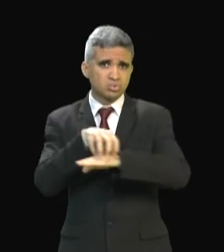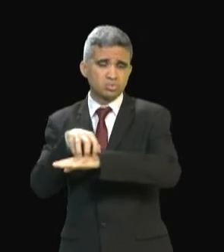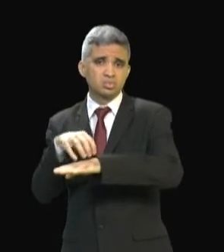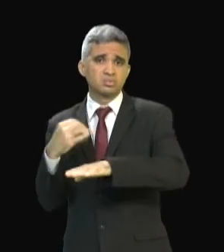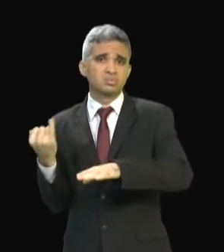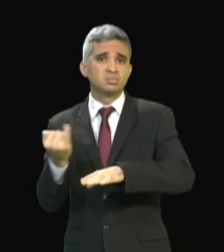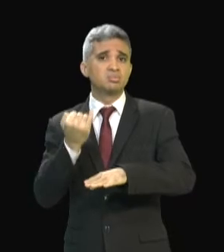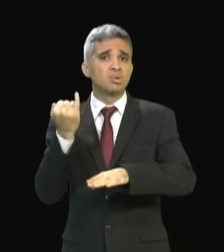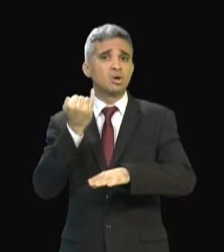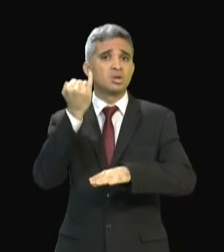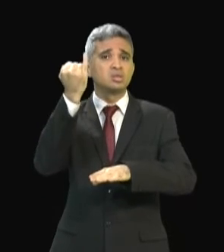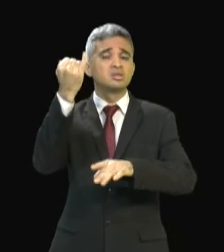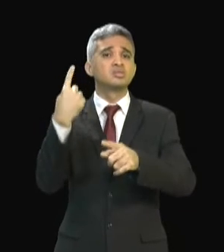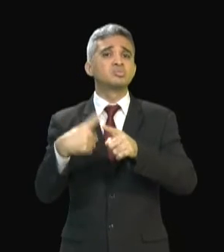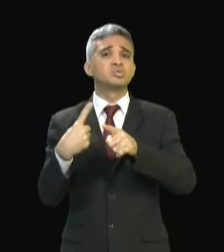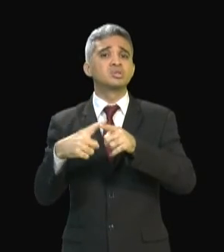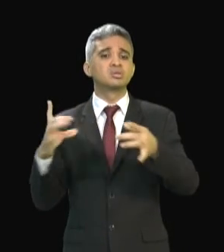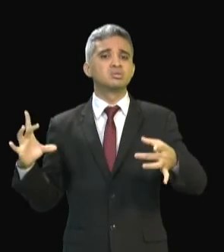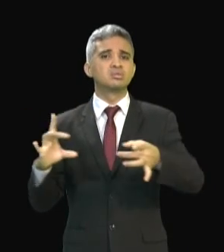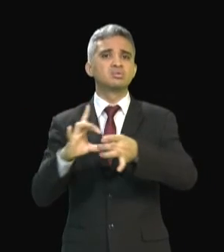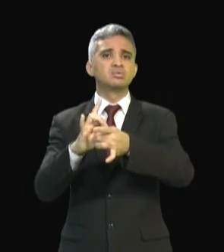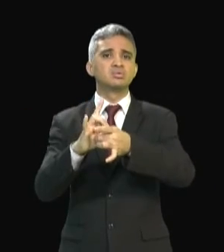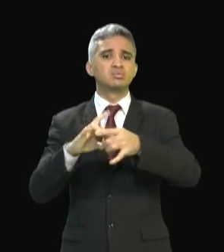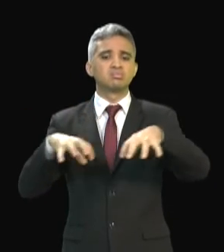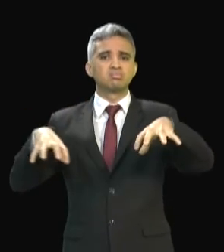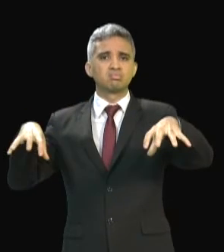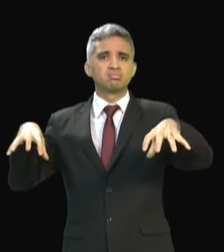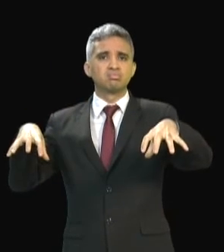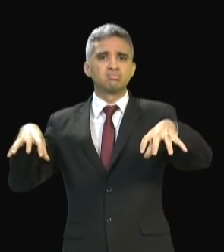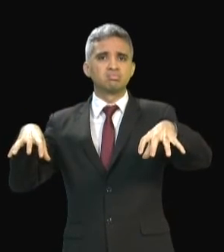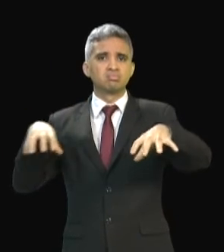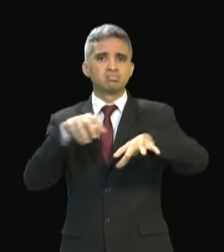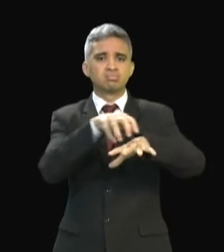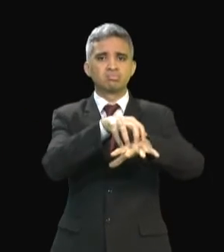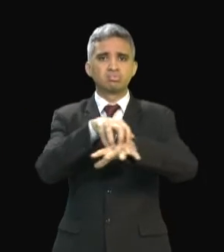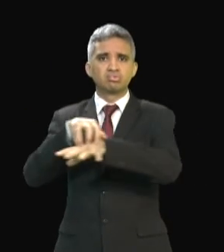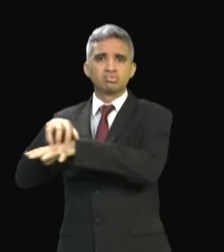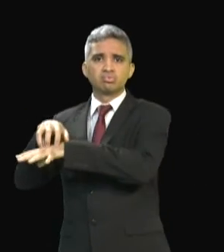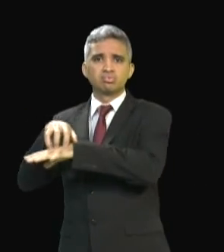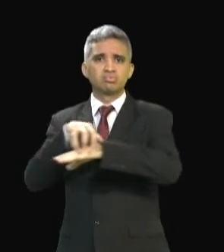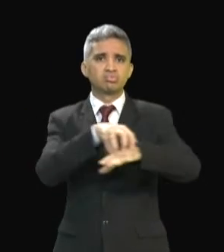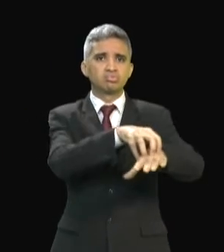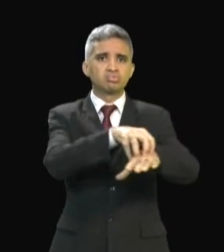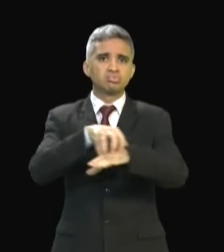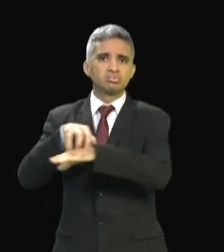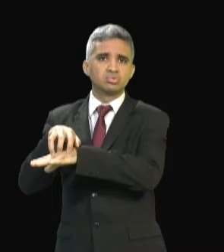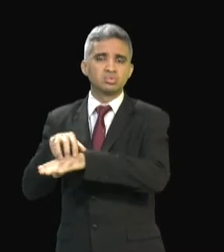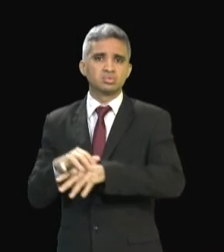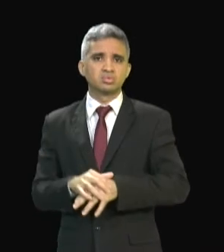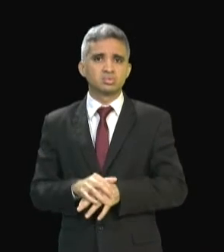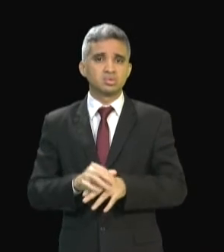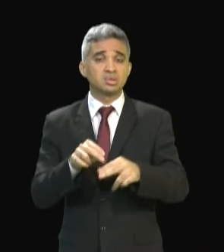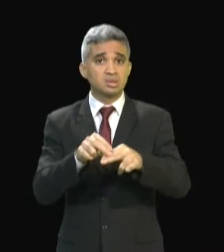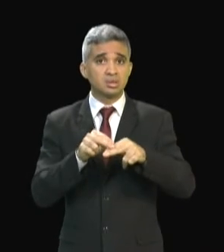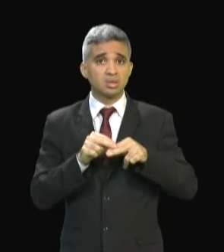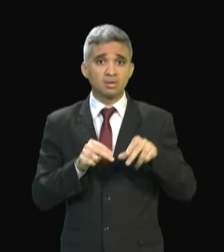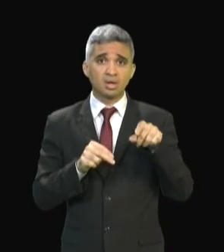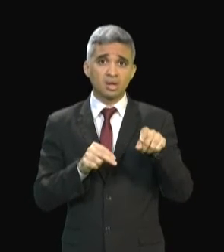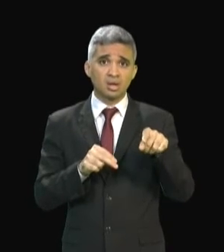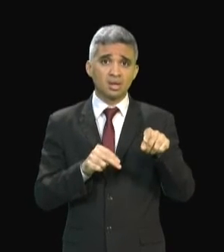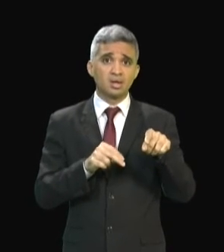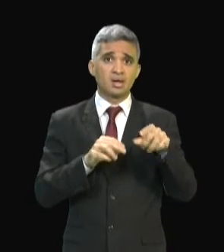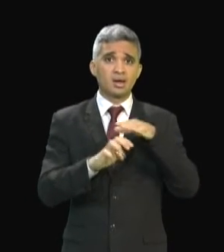os ferribotos quebrados, sem funcionar, ficando só uma empresa atuando naquela travessia, gerando